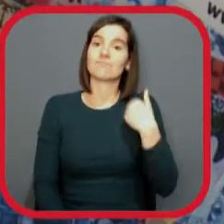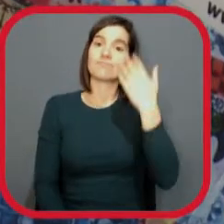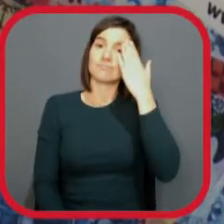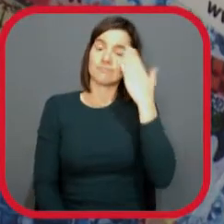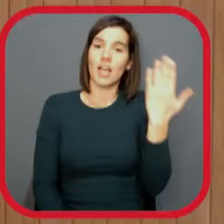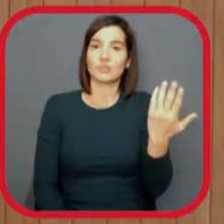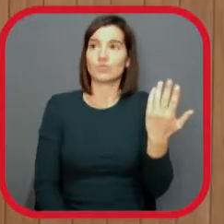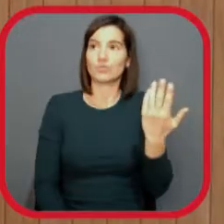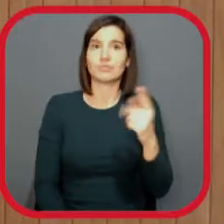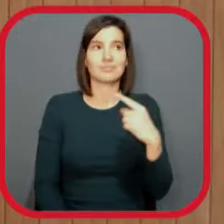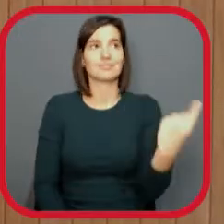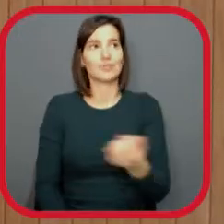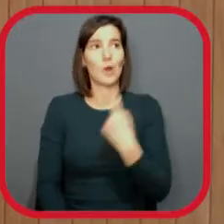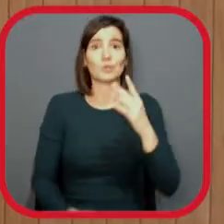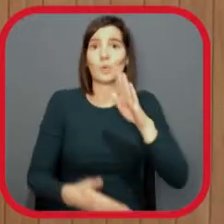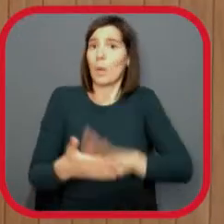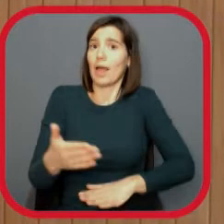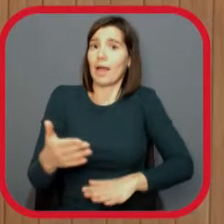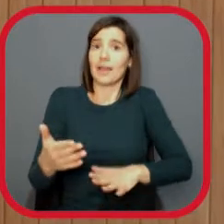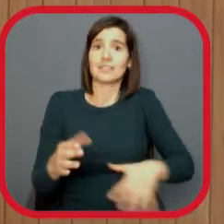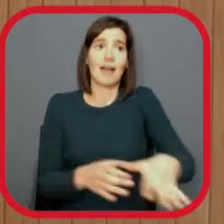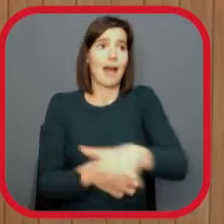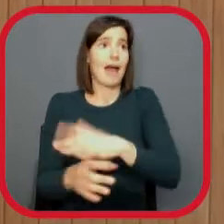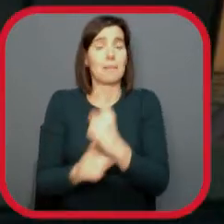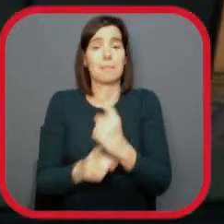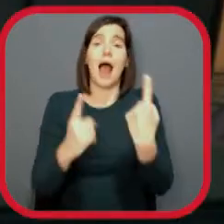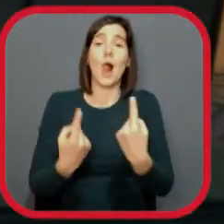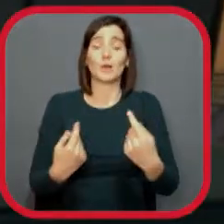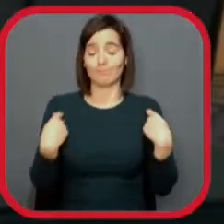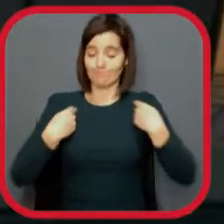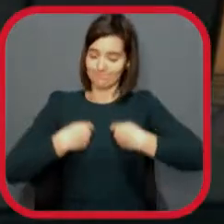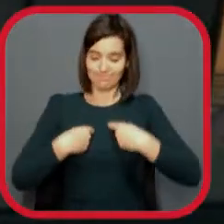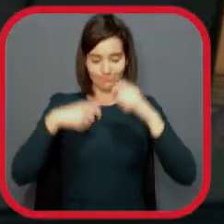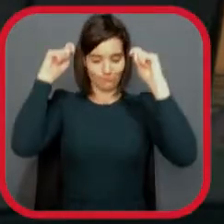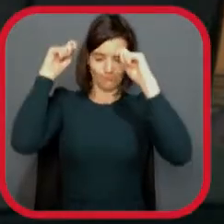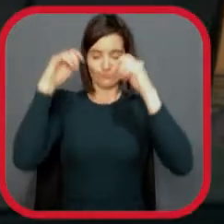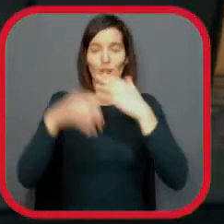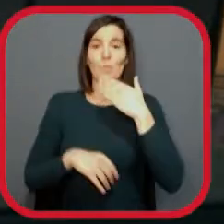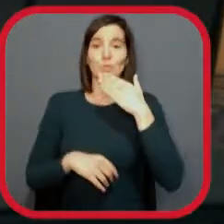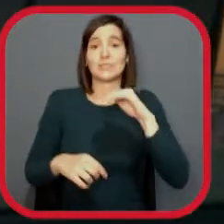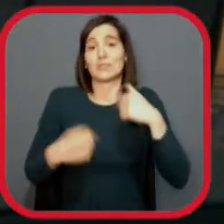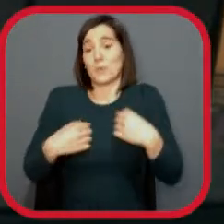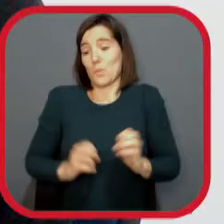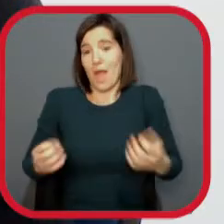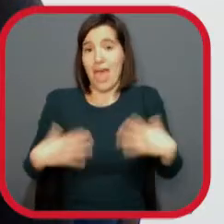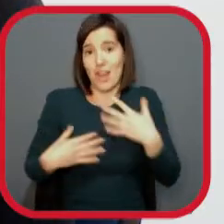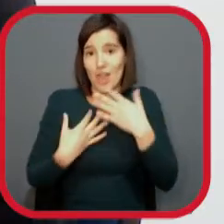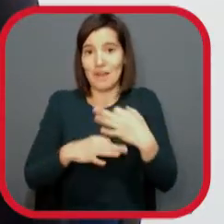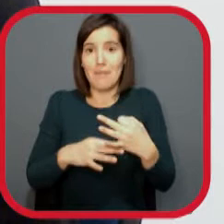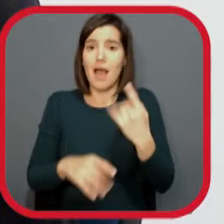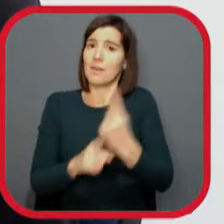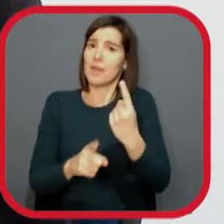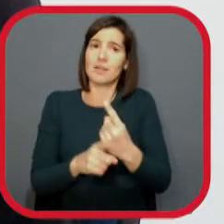Acho que o nível de todos sermos colegas do mesmo círculo, uns com farda e outros, no meu caso, sem farda, não deixamos